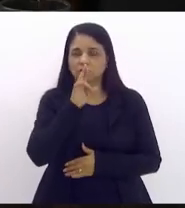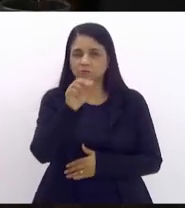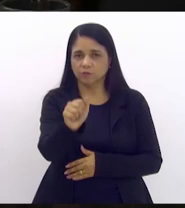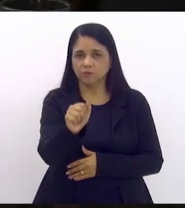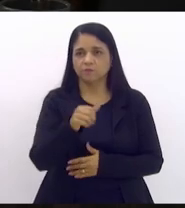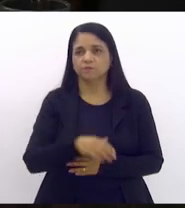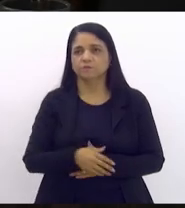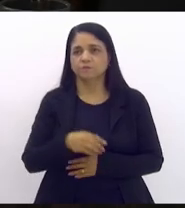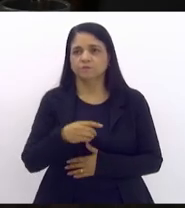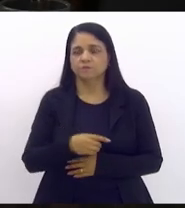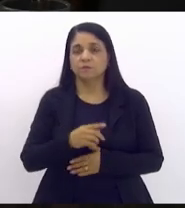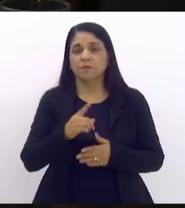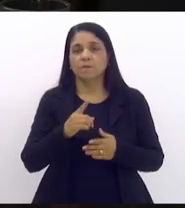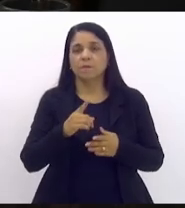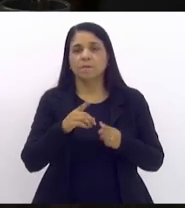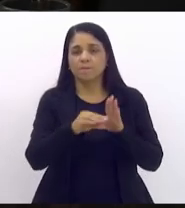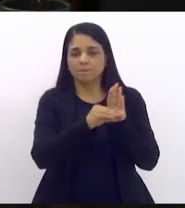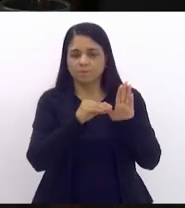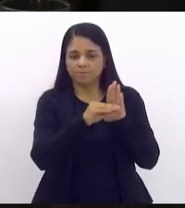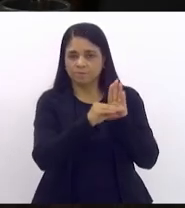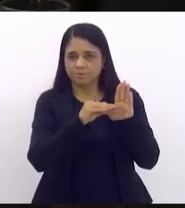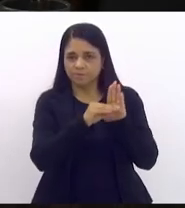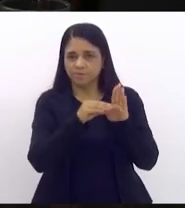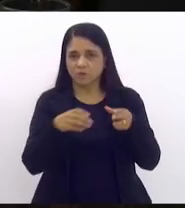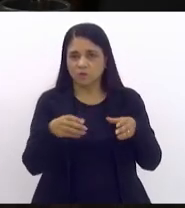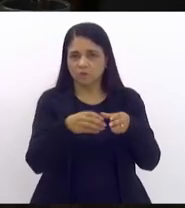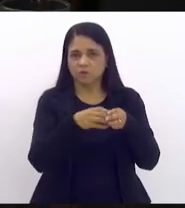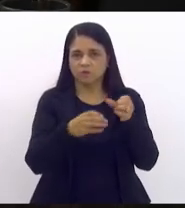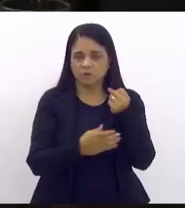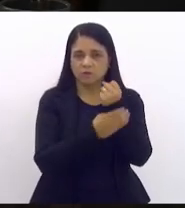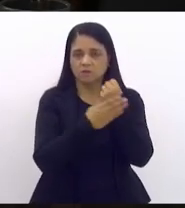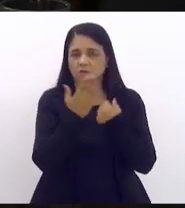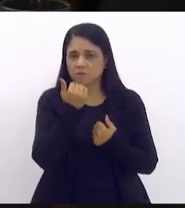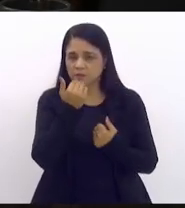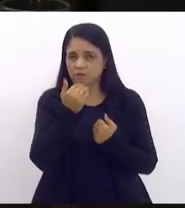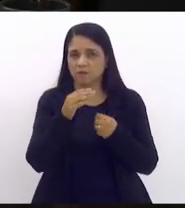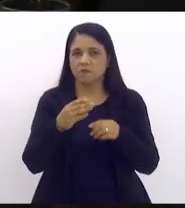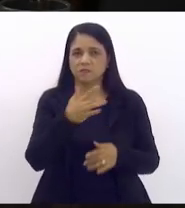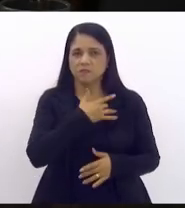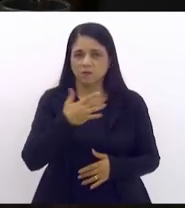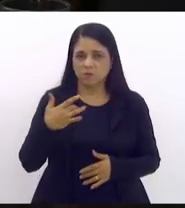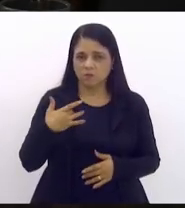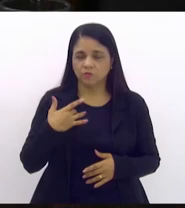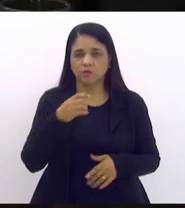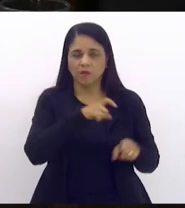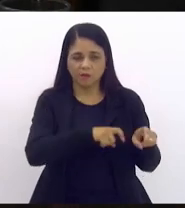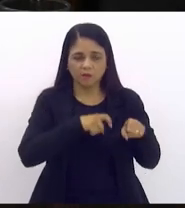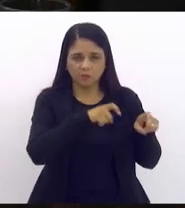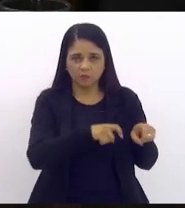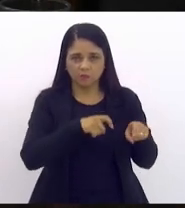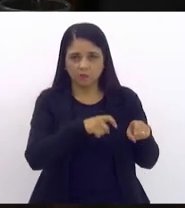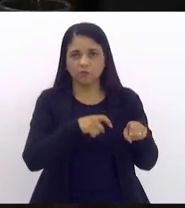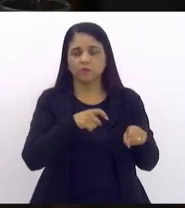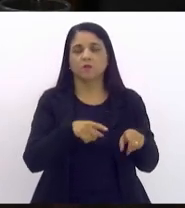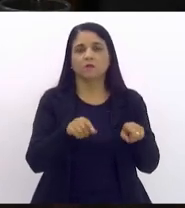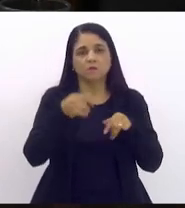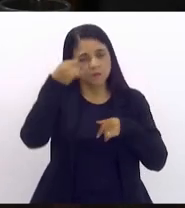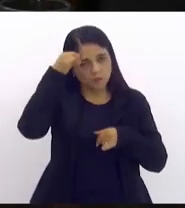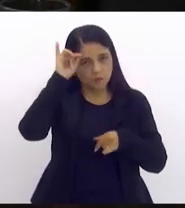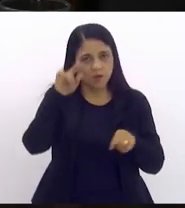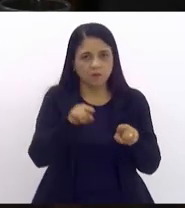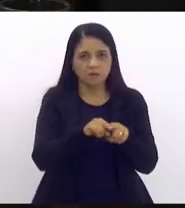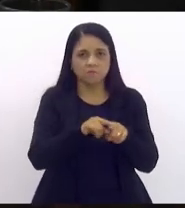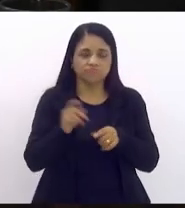Amorim. Pendente de pareceres das comissões de Segurança Alimentar, de Saúde, de Agricultura, Pecuária e Política Rural,